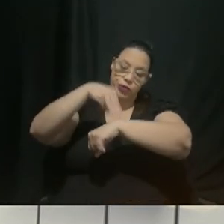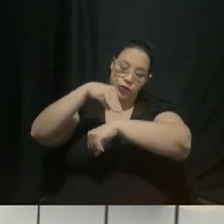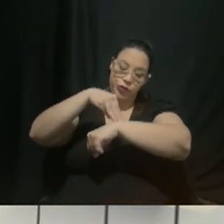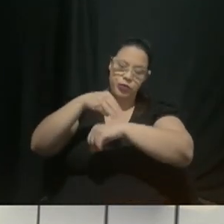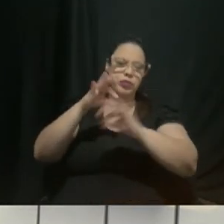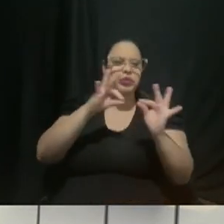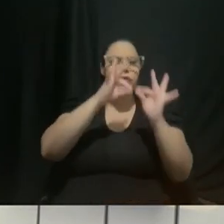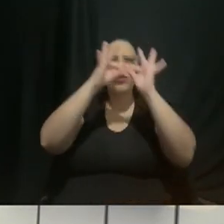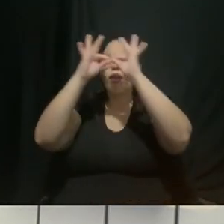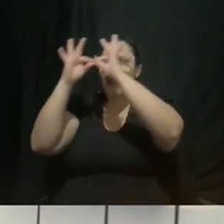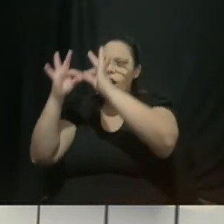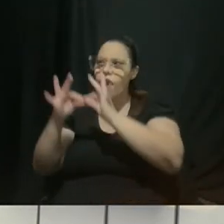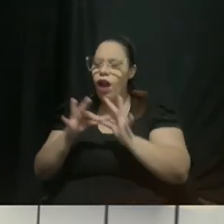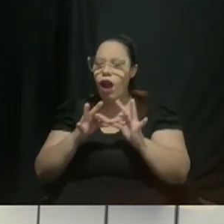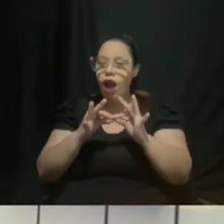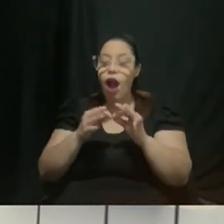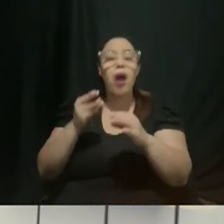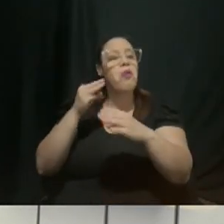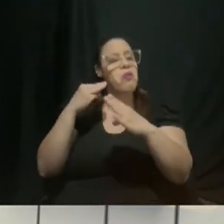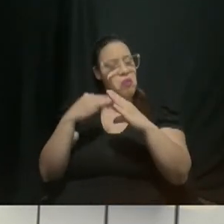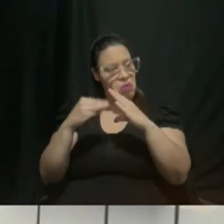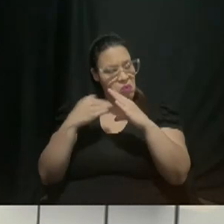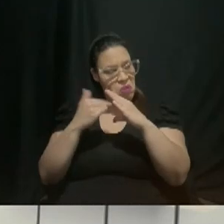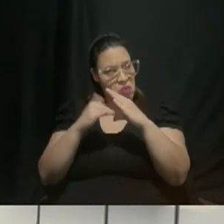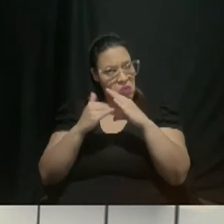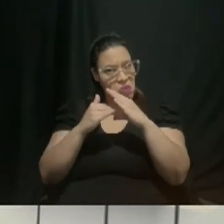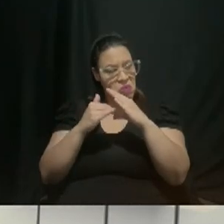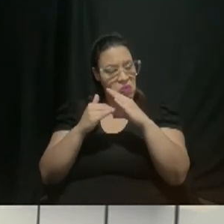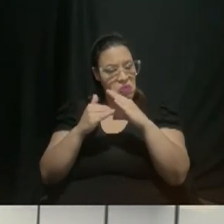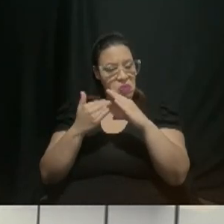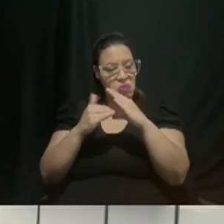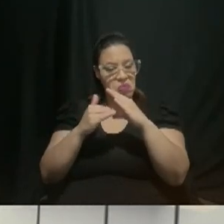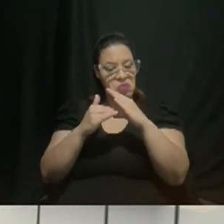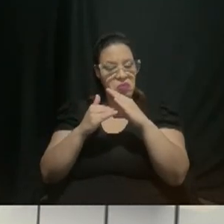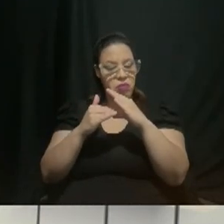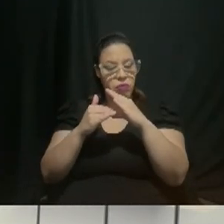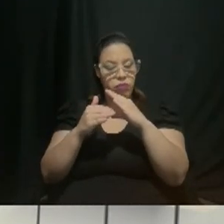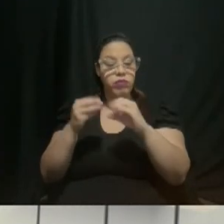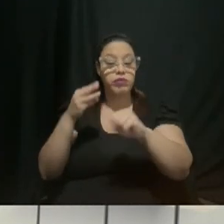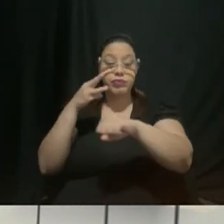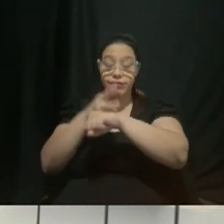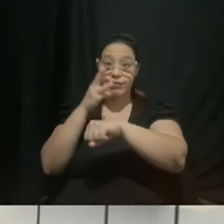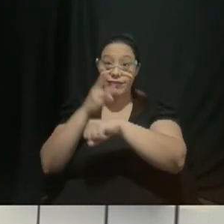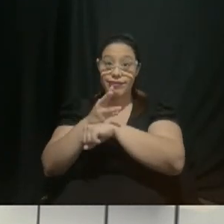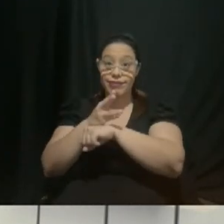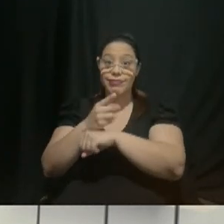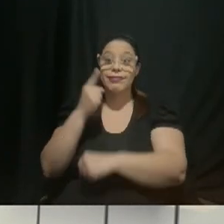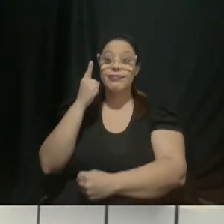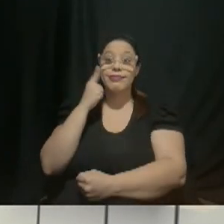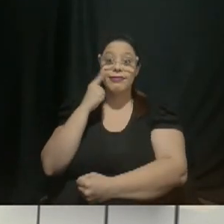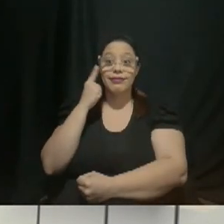e participe. Mande a sua mensagem para o número do nosso WhatsApp